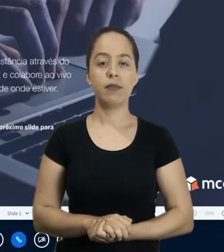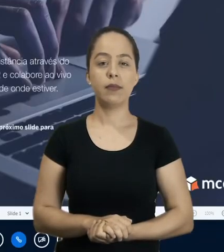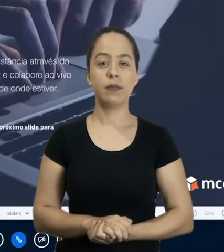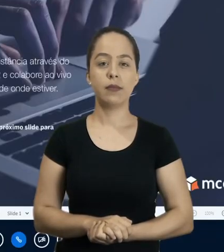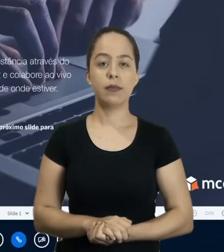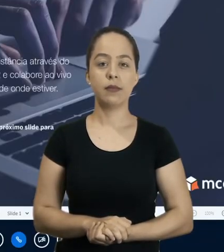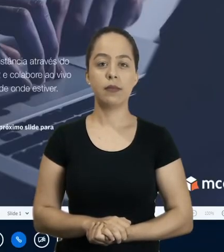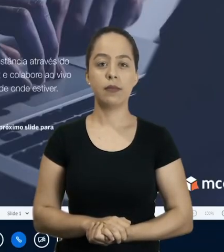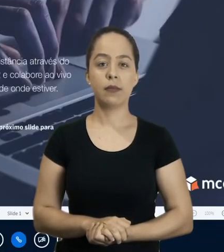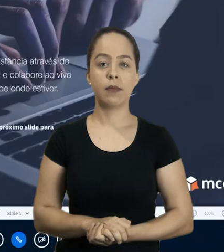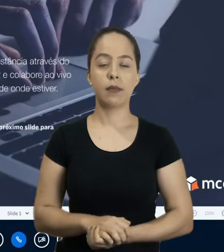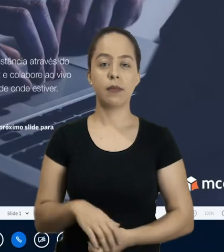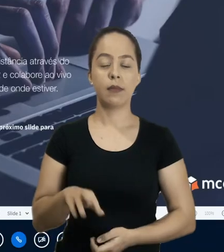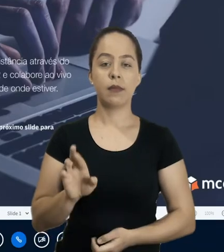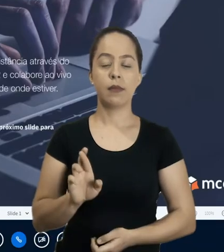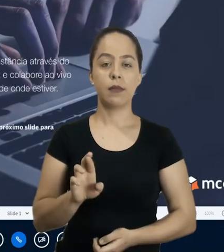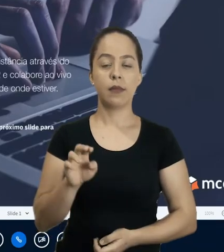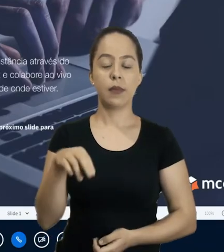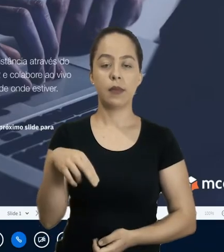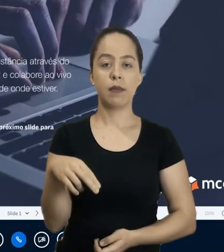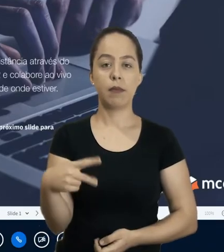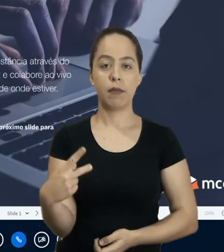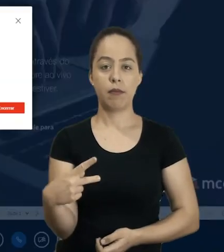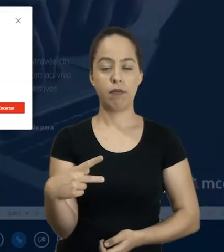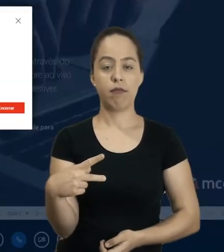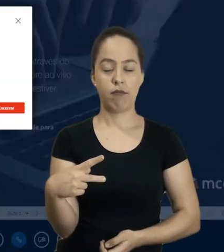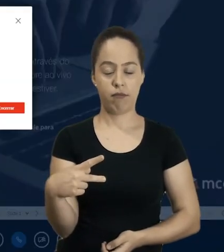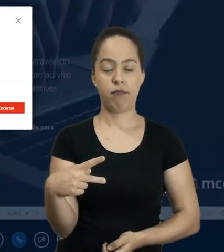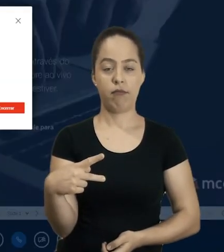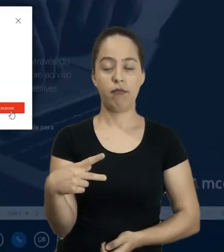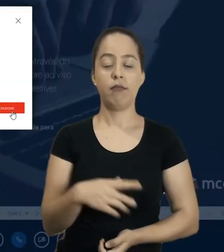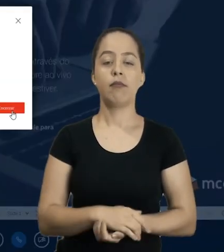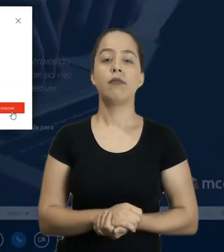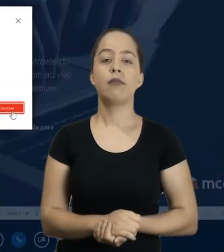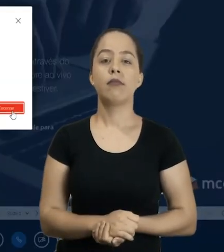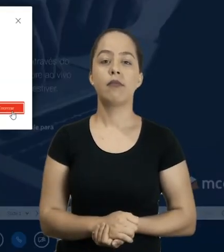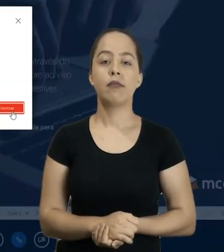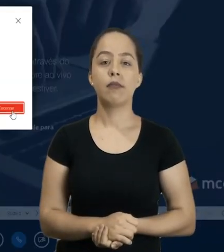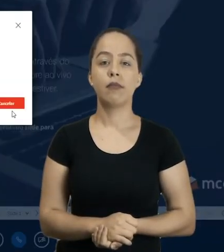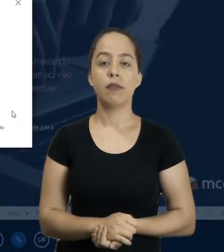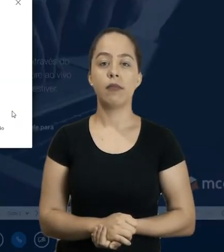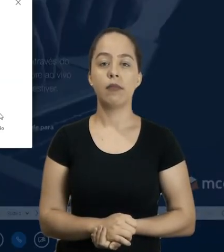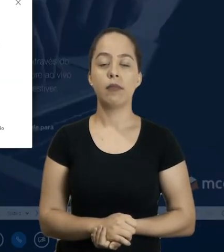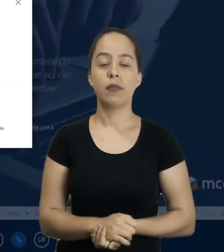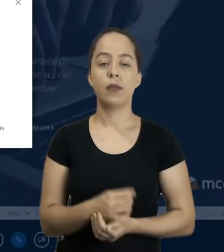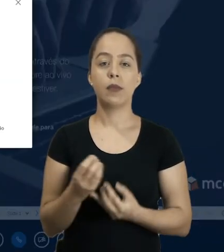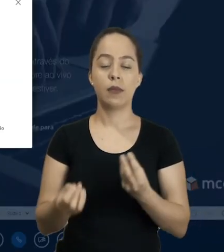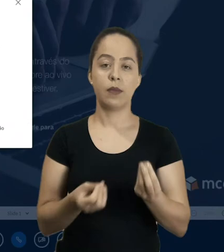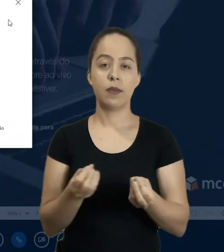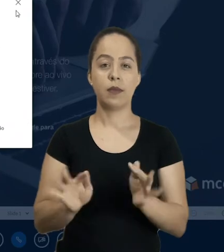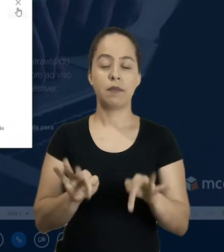Parei. Vem aqui no RNP, permitir sessão, encerrar.